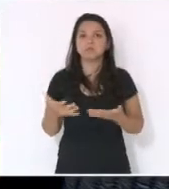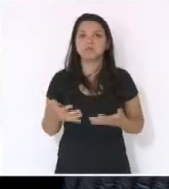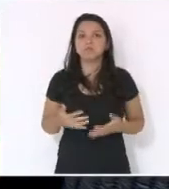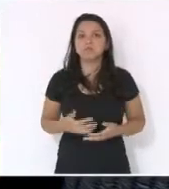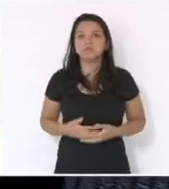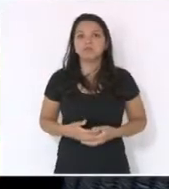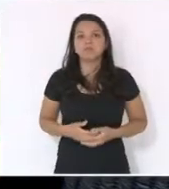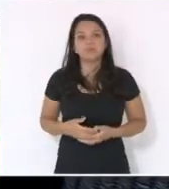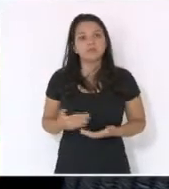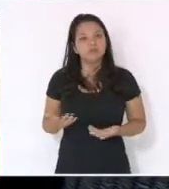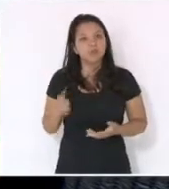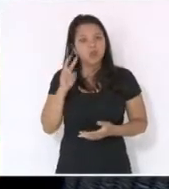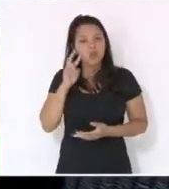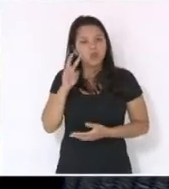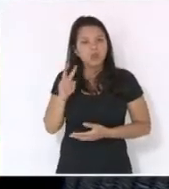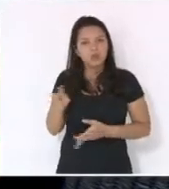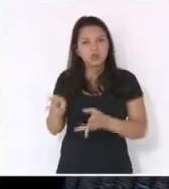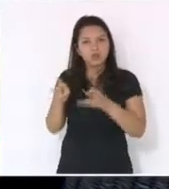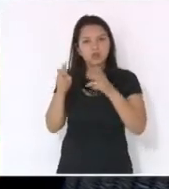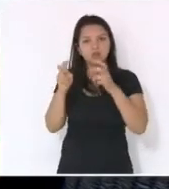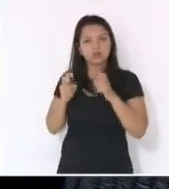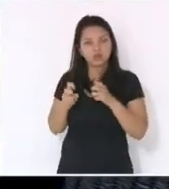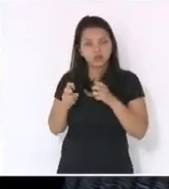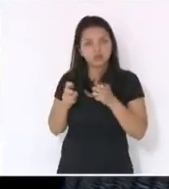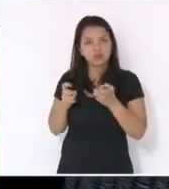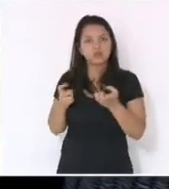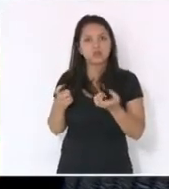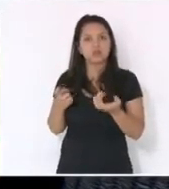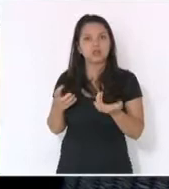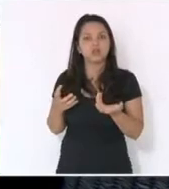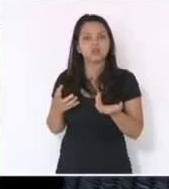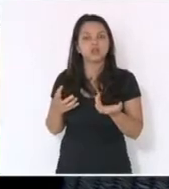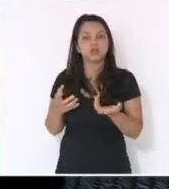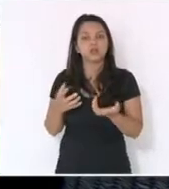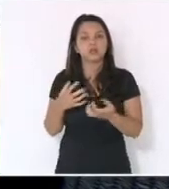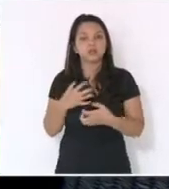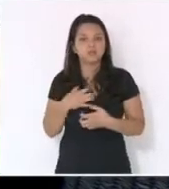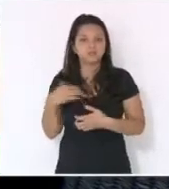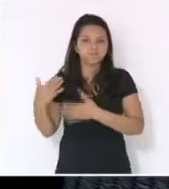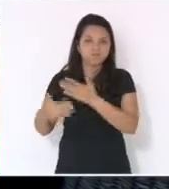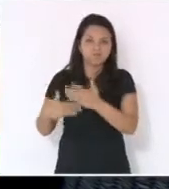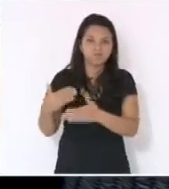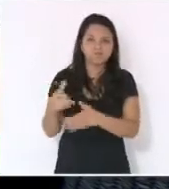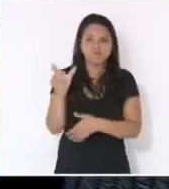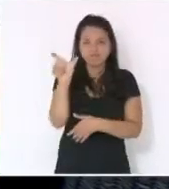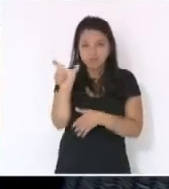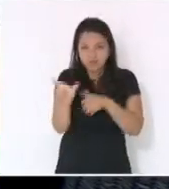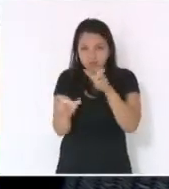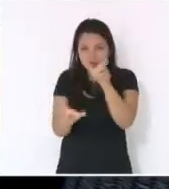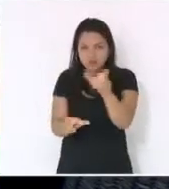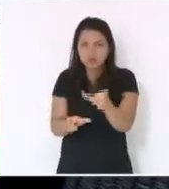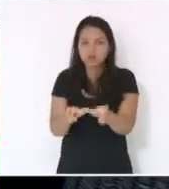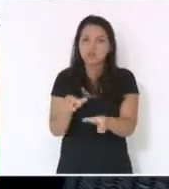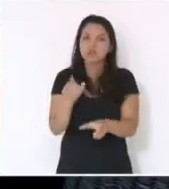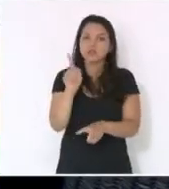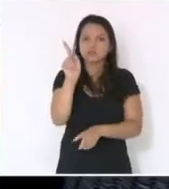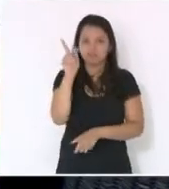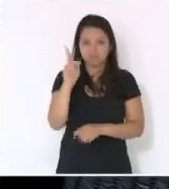a gente vê a formação, a personalidade das pessoas. Vossa Excelência veio